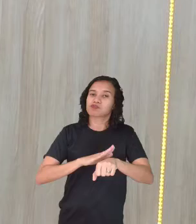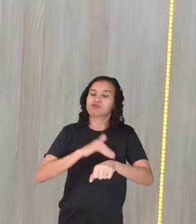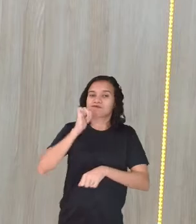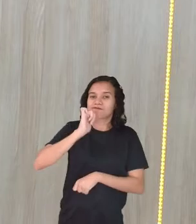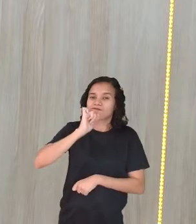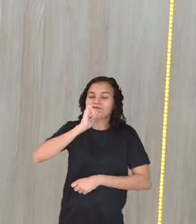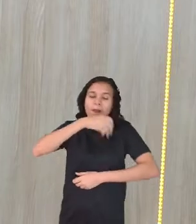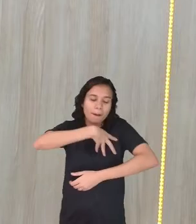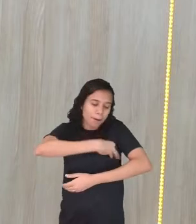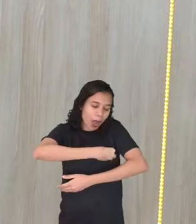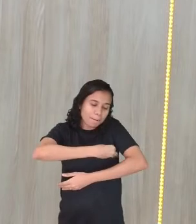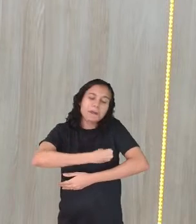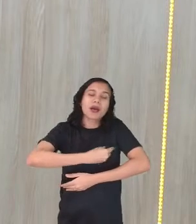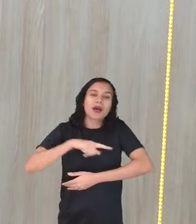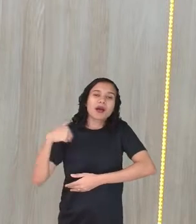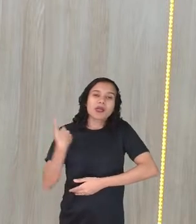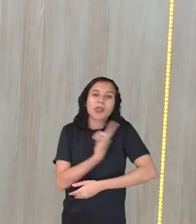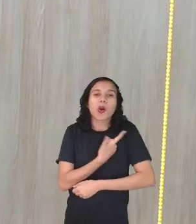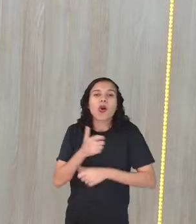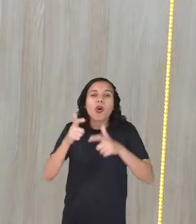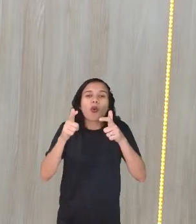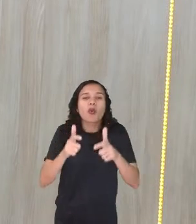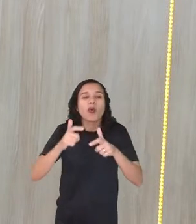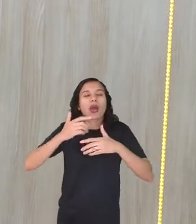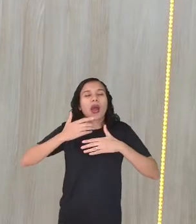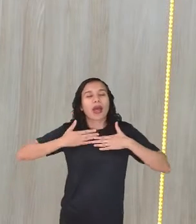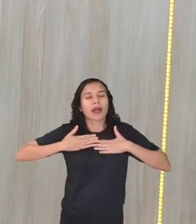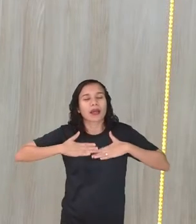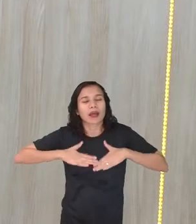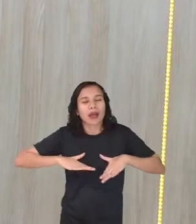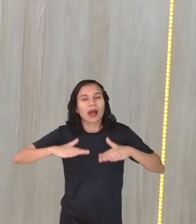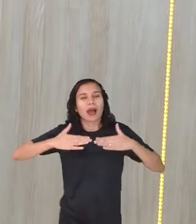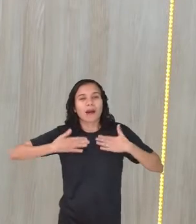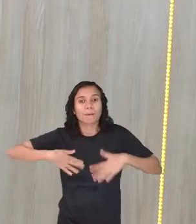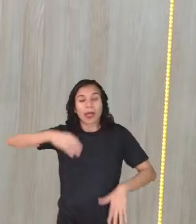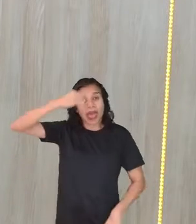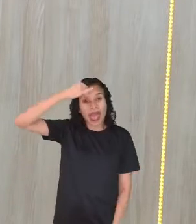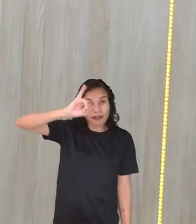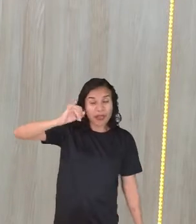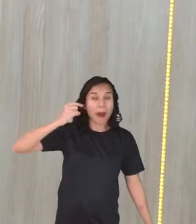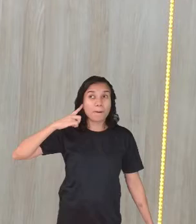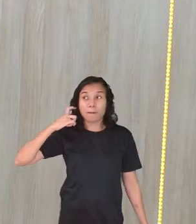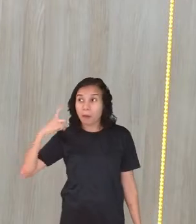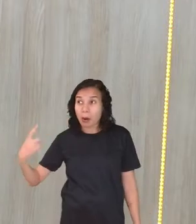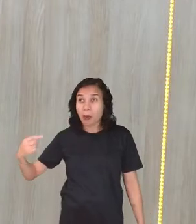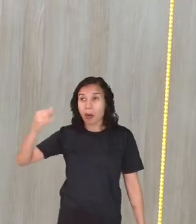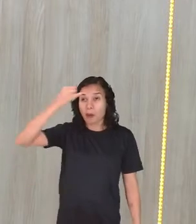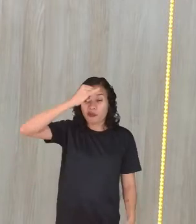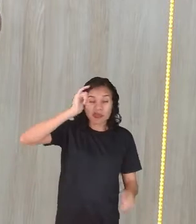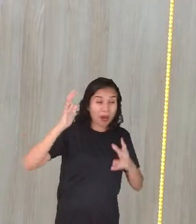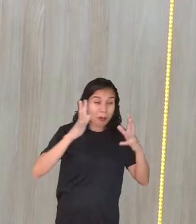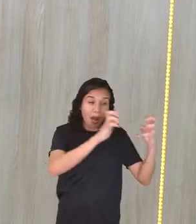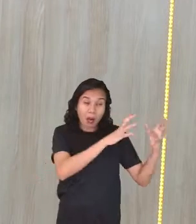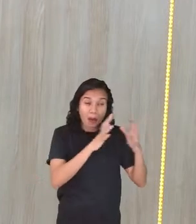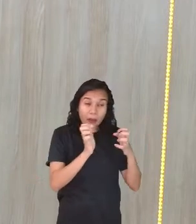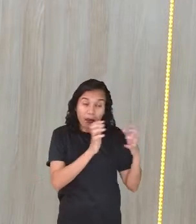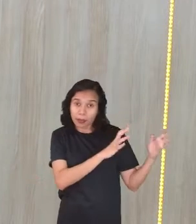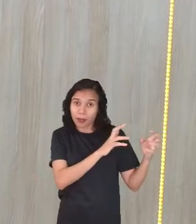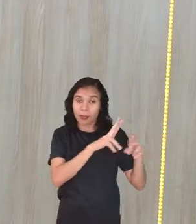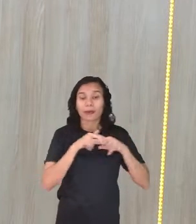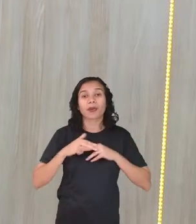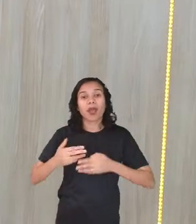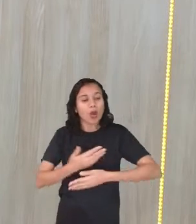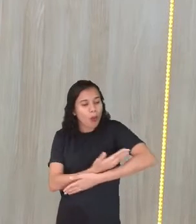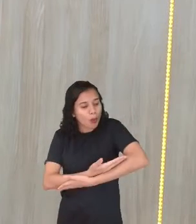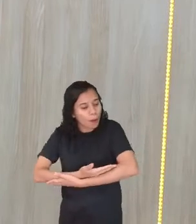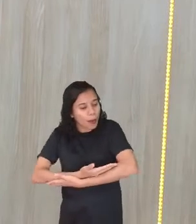amamentando, que a gente possa proporcionar um ambiente agradável. Evitar barulho, evitar discussão nessa hora, porque além desse bebê que precisa